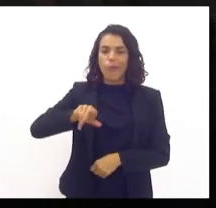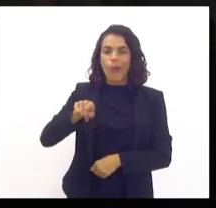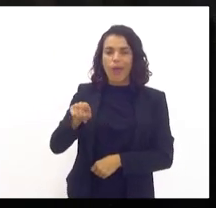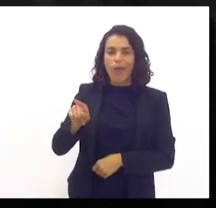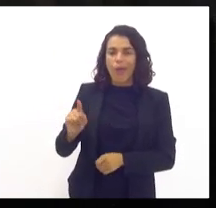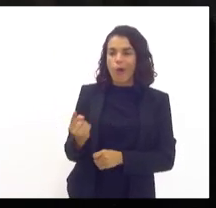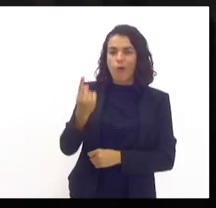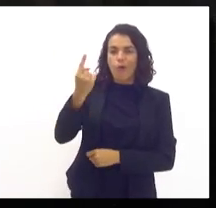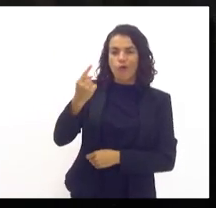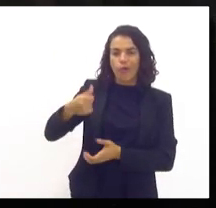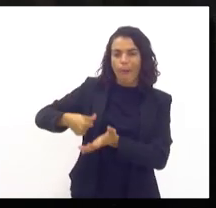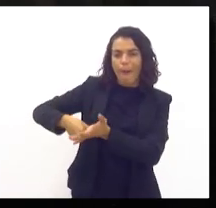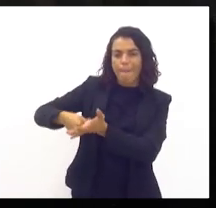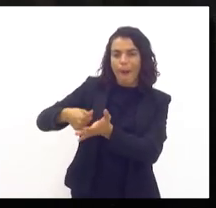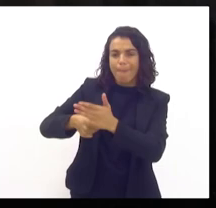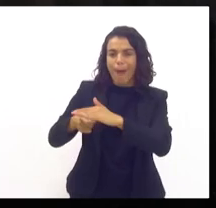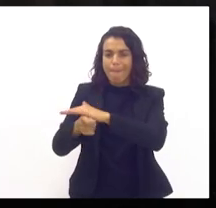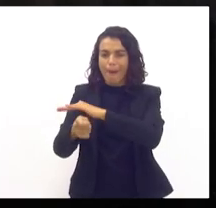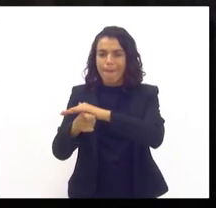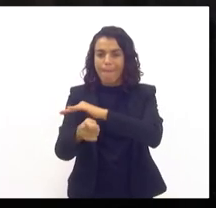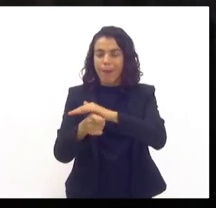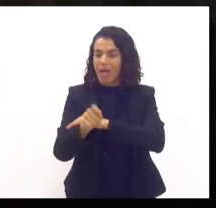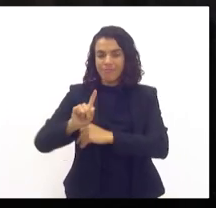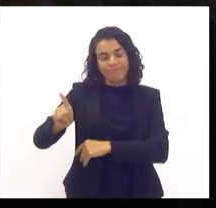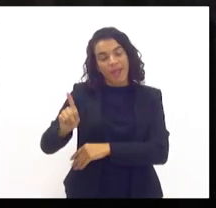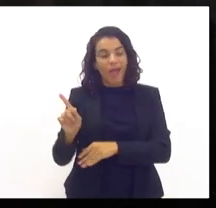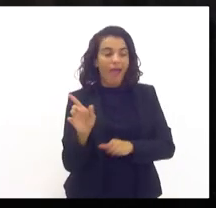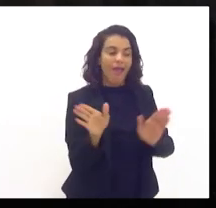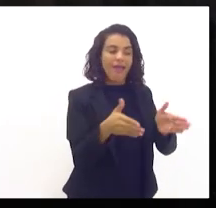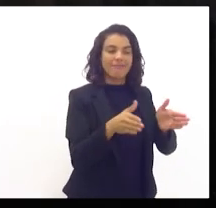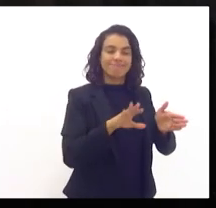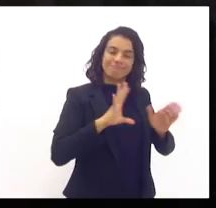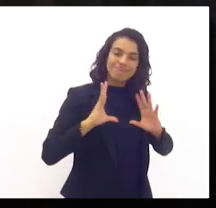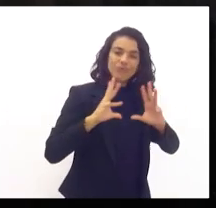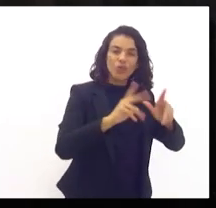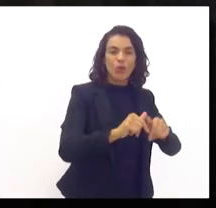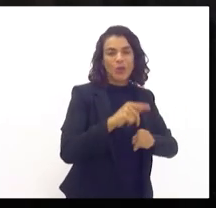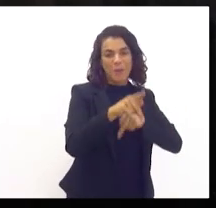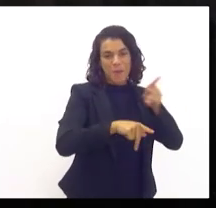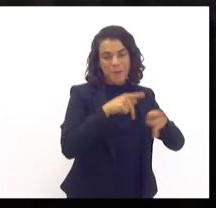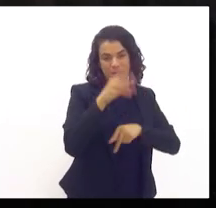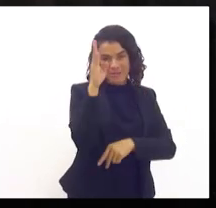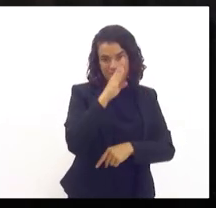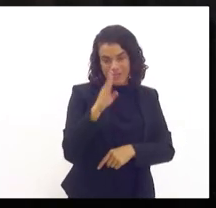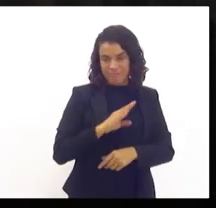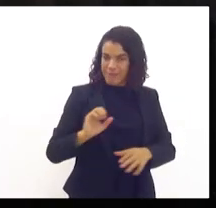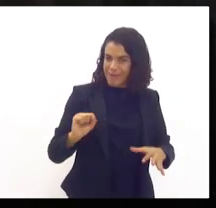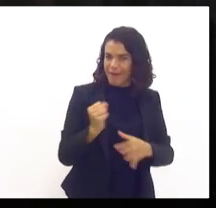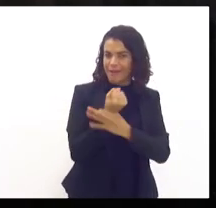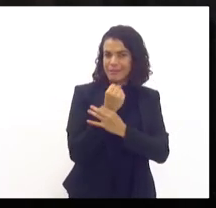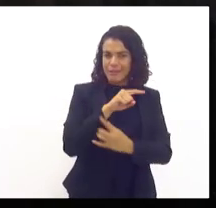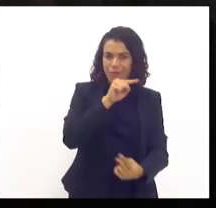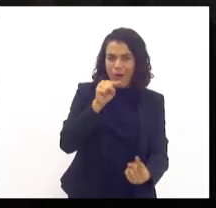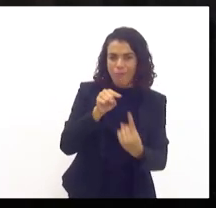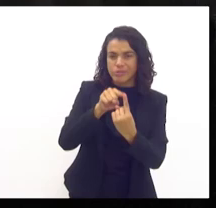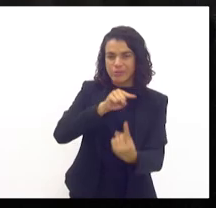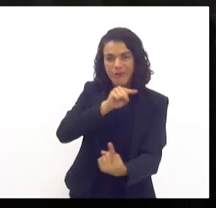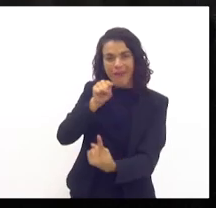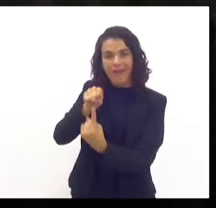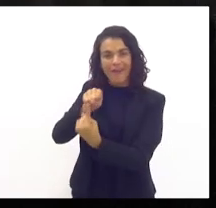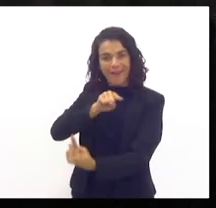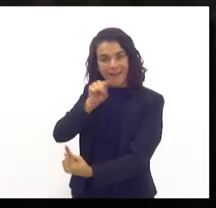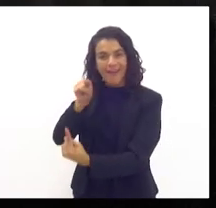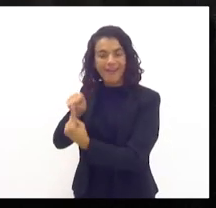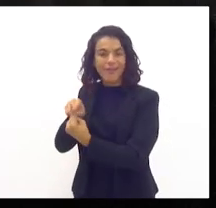seus acionistas, é do povo brasileiro. E, por isso, deve garantir que seus objetivos atendam